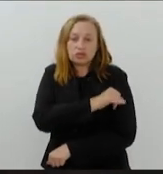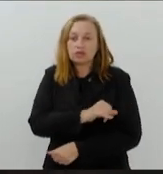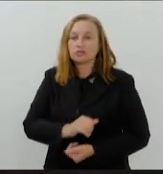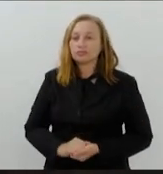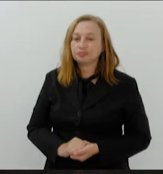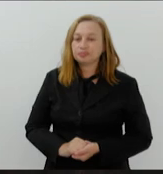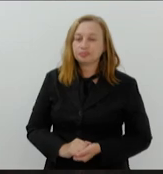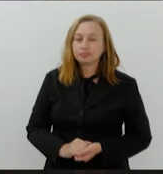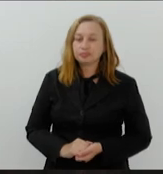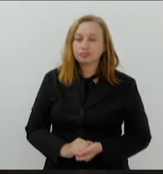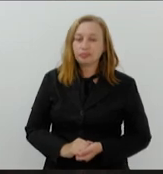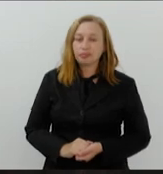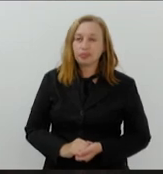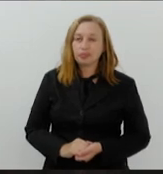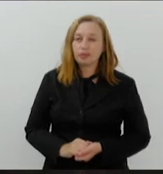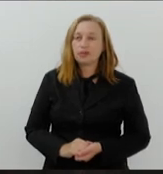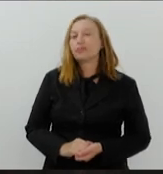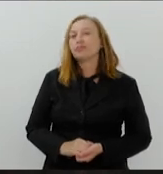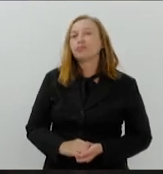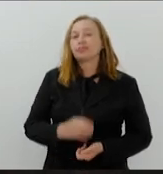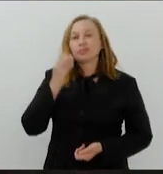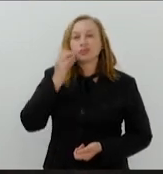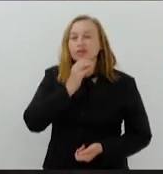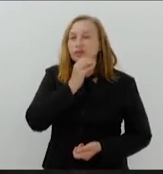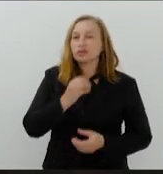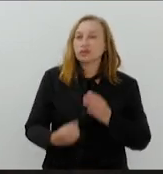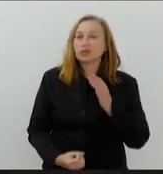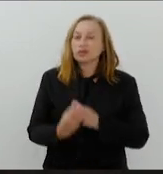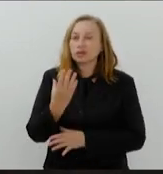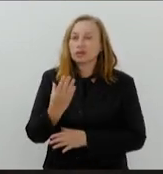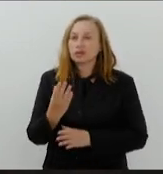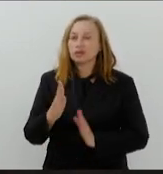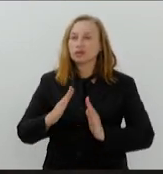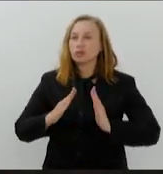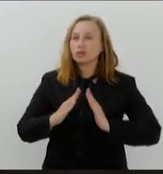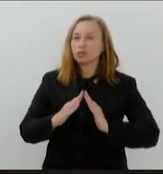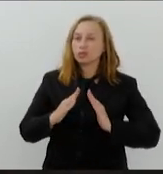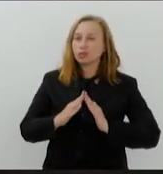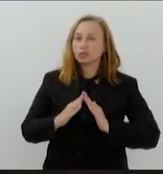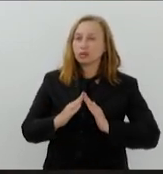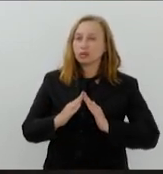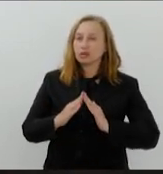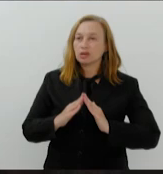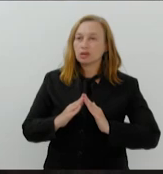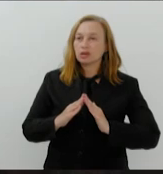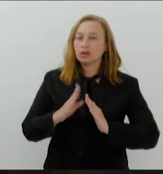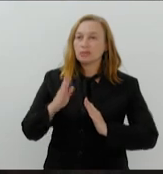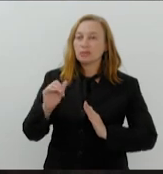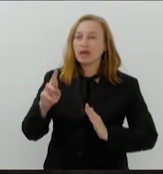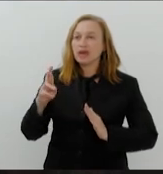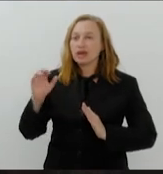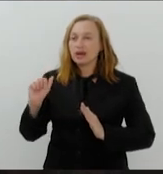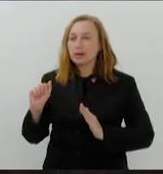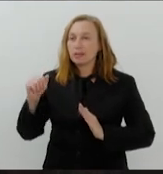do Rio de Janeiro, senhor Cláudio Castro, a construção do conjunto habitacional Beira Mar,